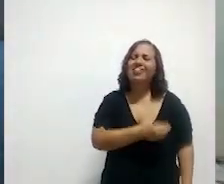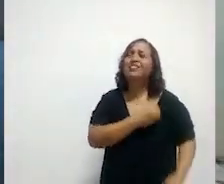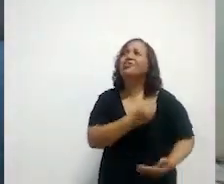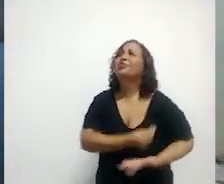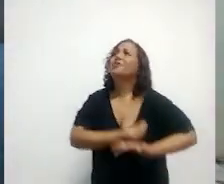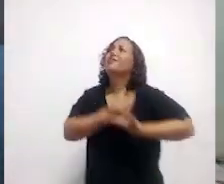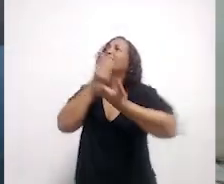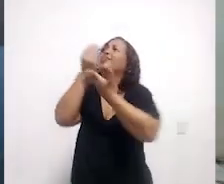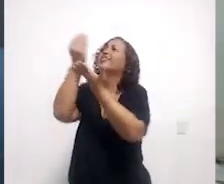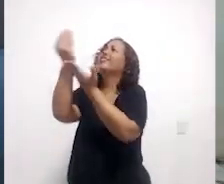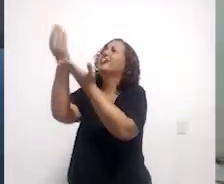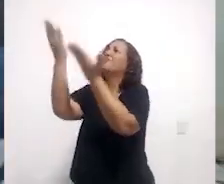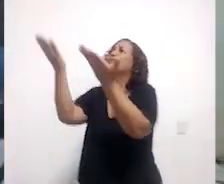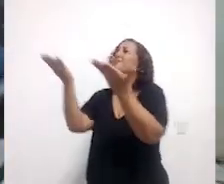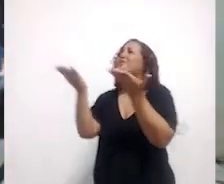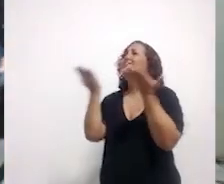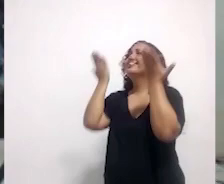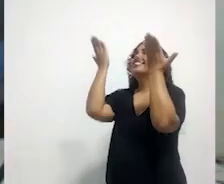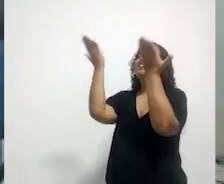quero te